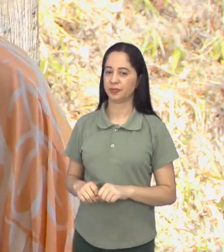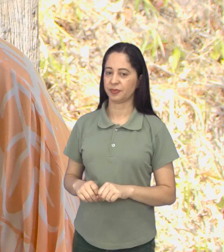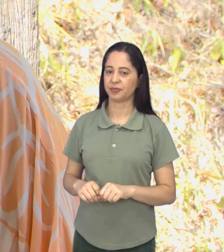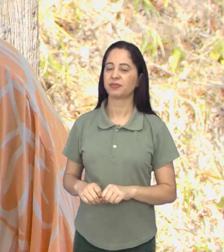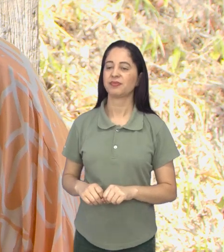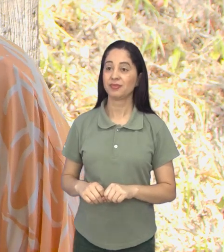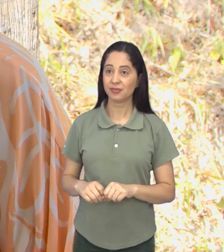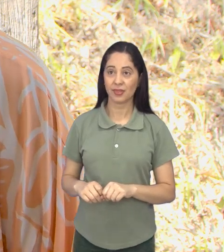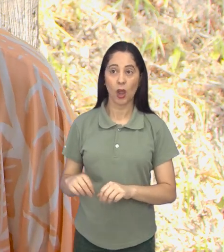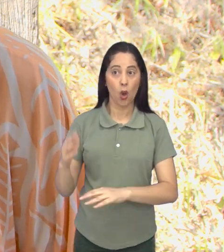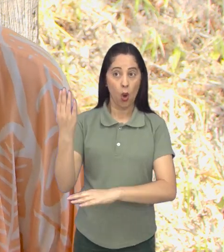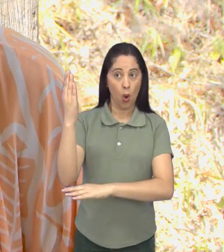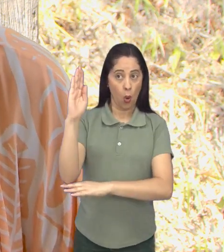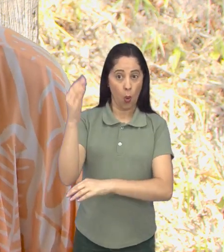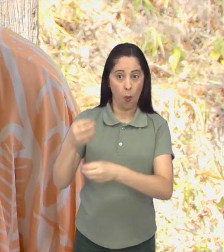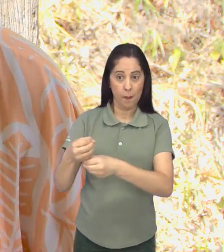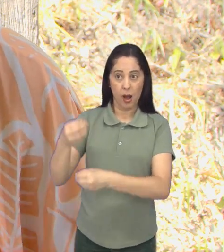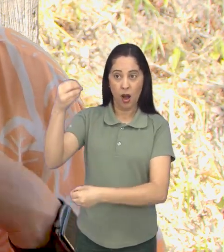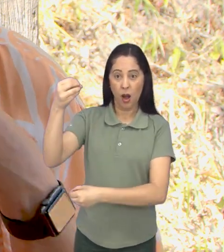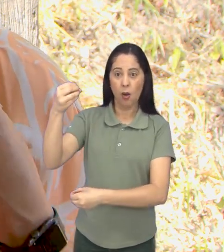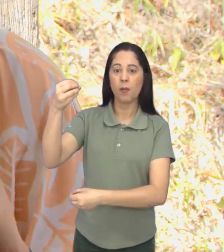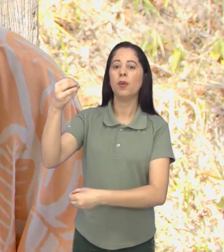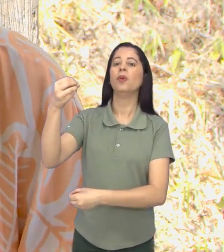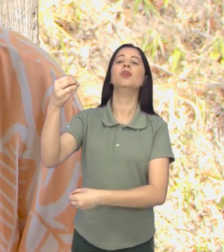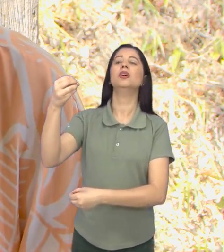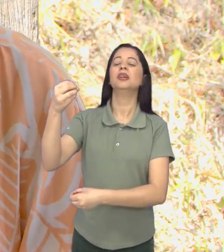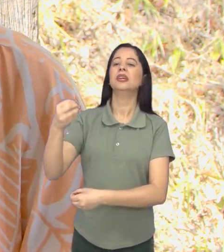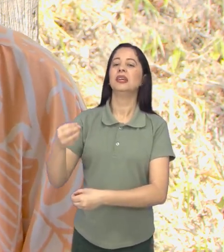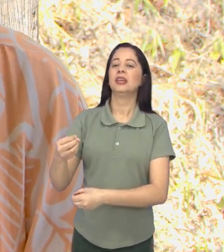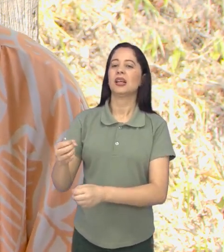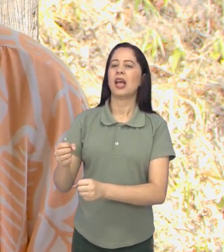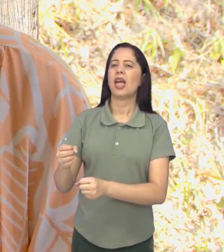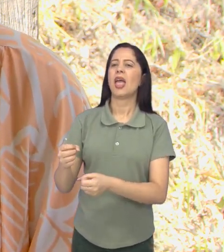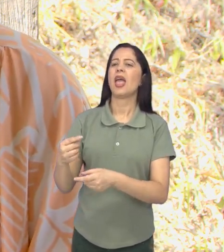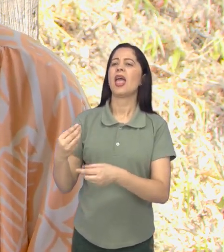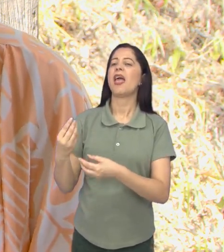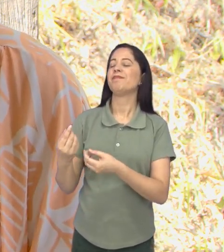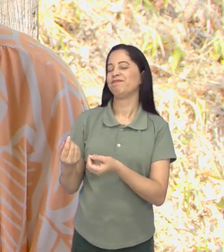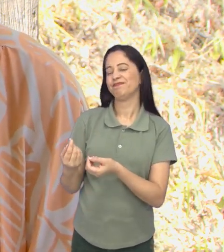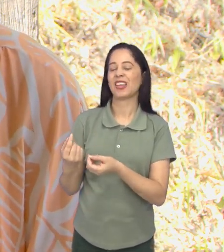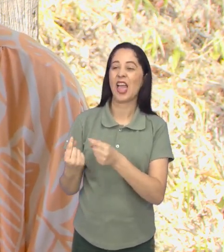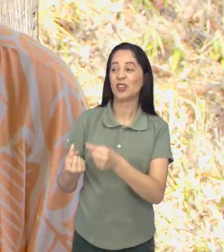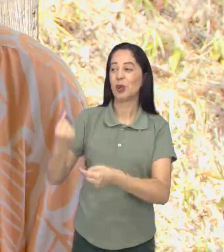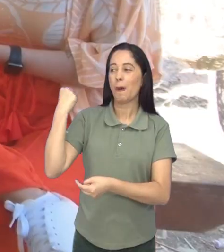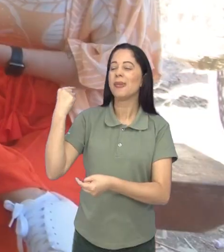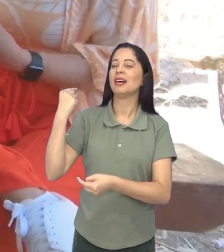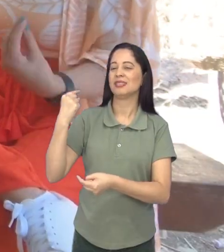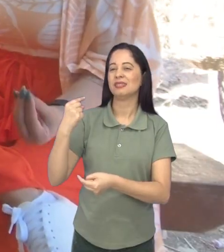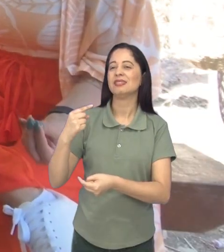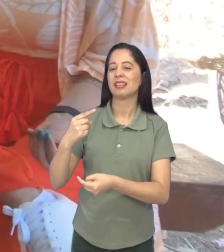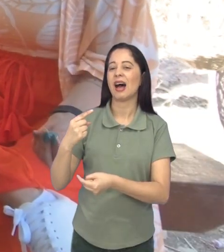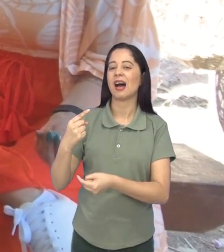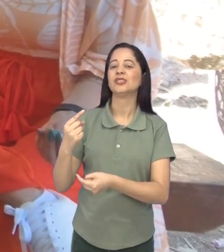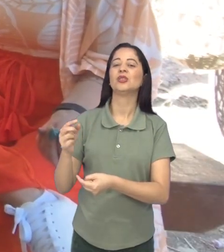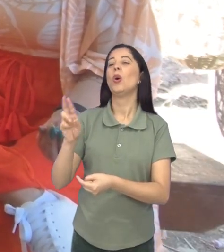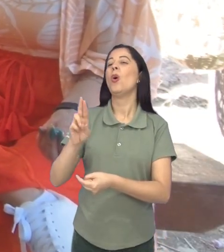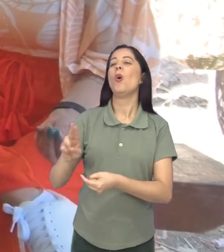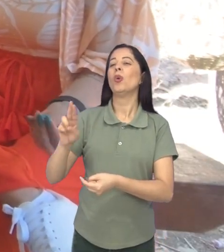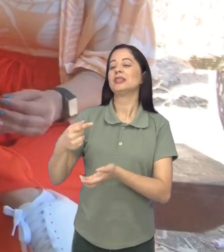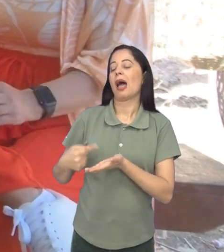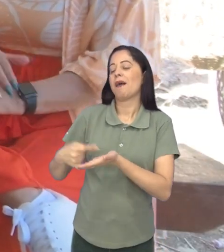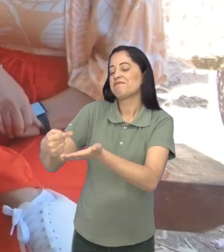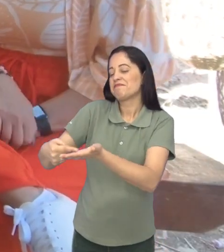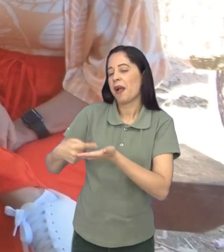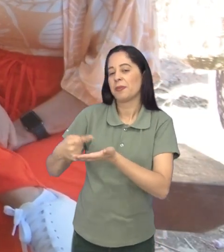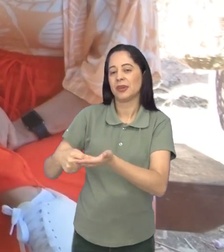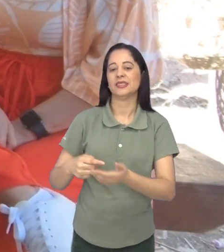até pode gerar... Que foi a nossa primeira moeda. Conta essa história, que eu quero entender mais um pouquinho sobre